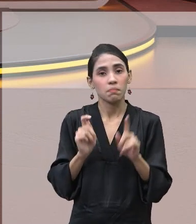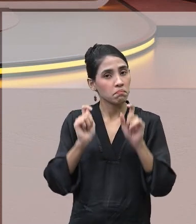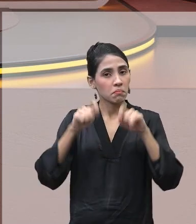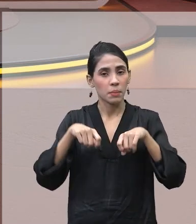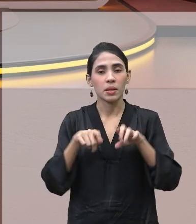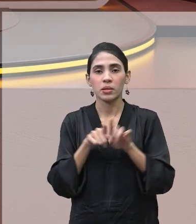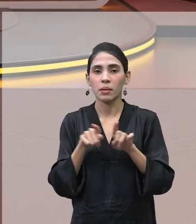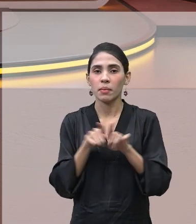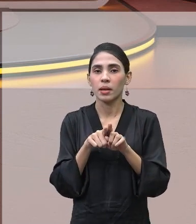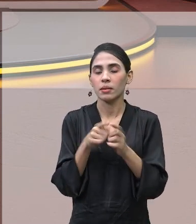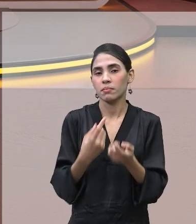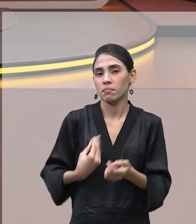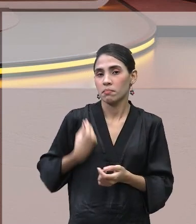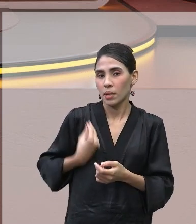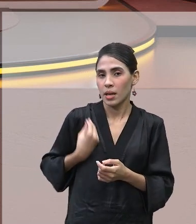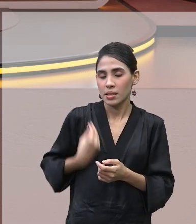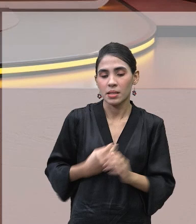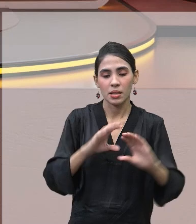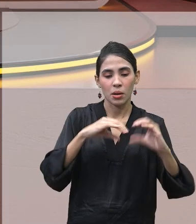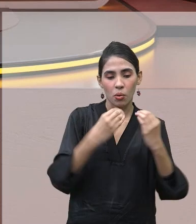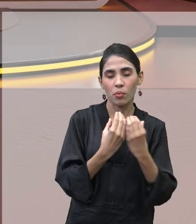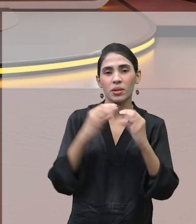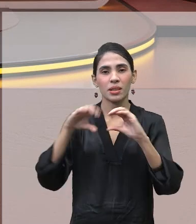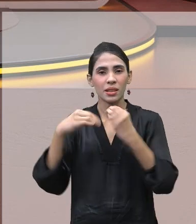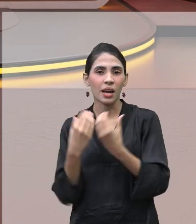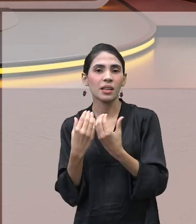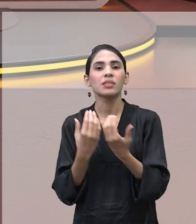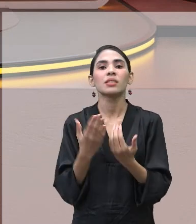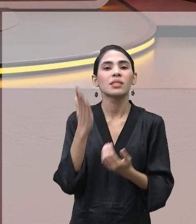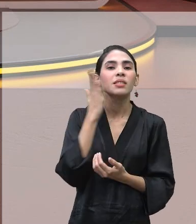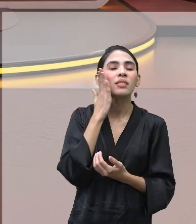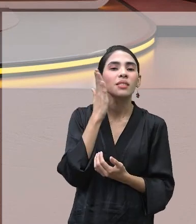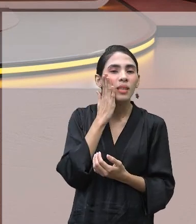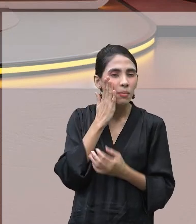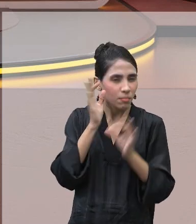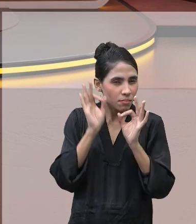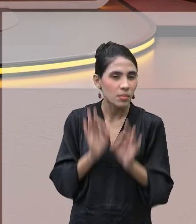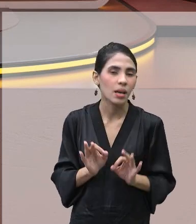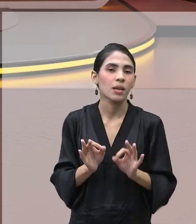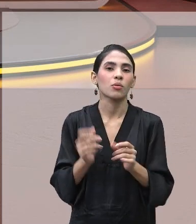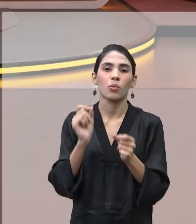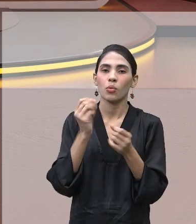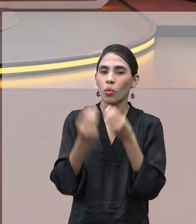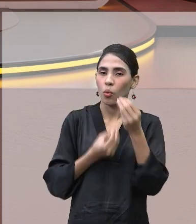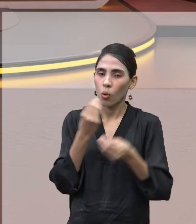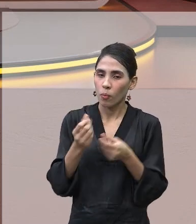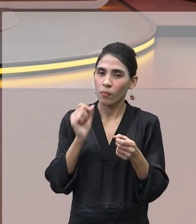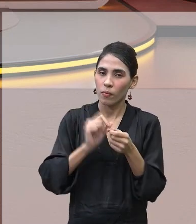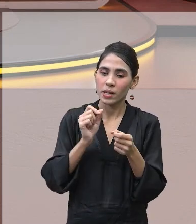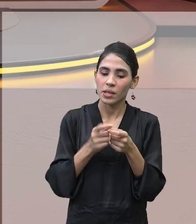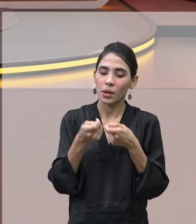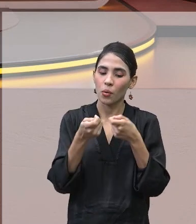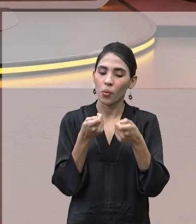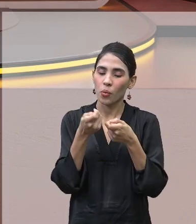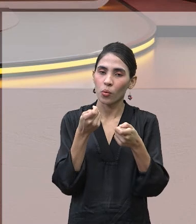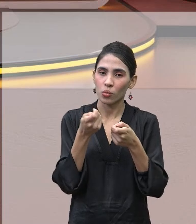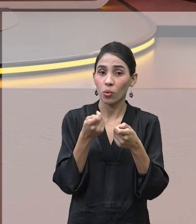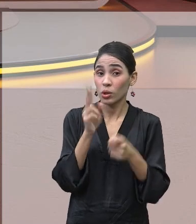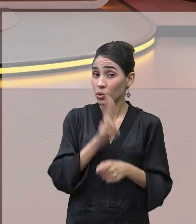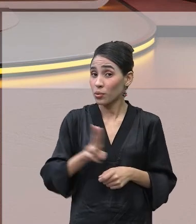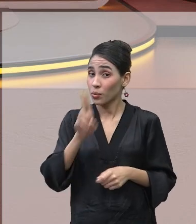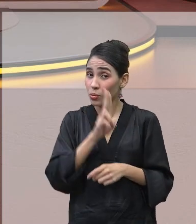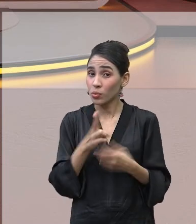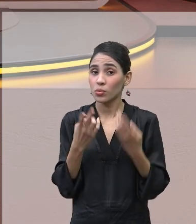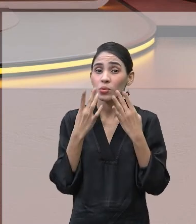a presença de determinadas comunidades que sabem muito bem como fazer o manejo dos recursos naturais